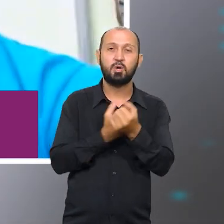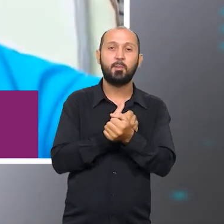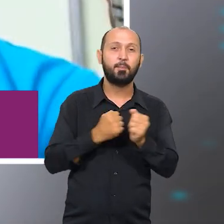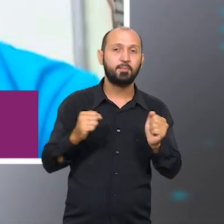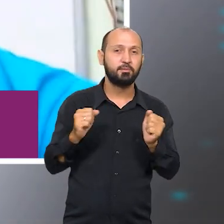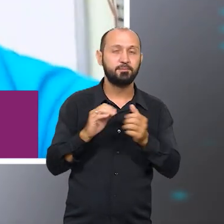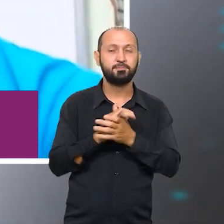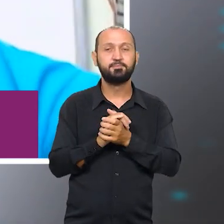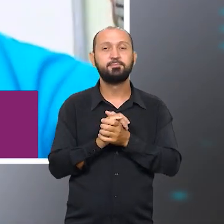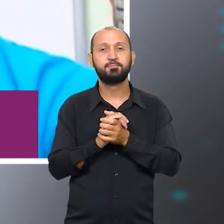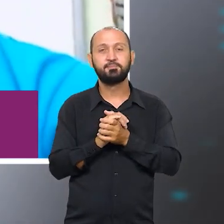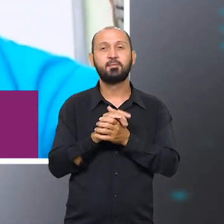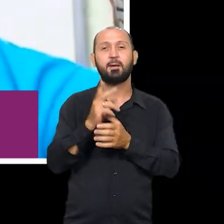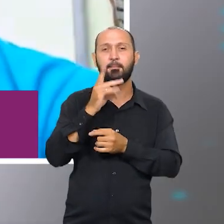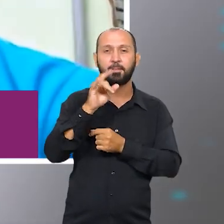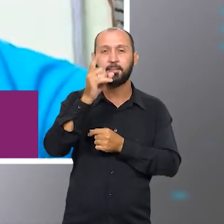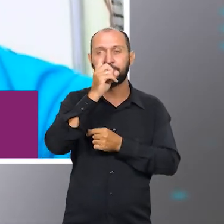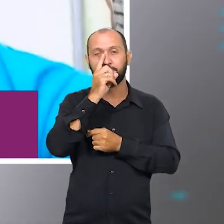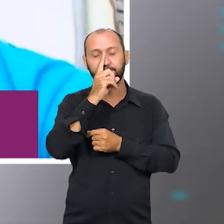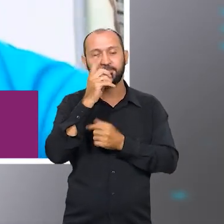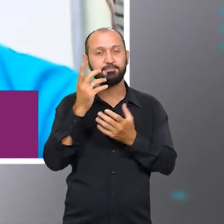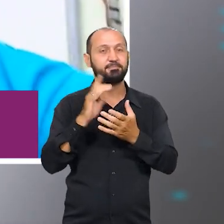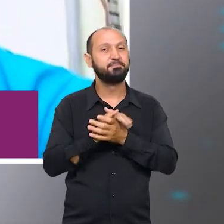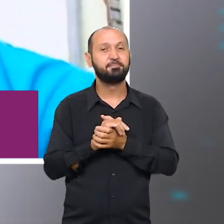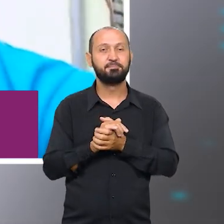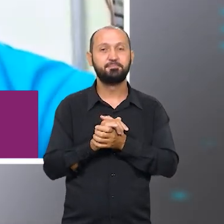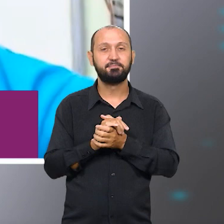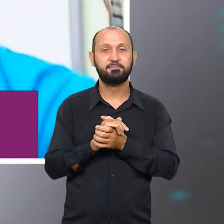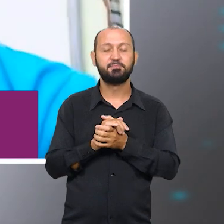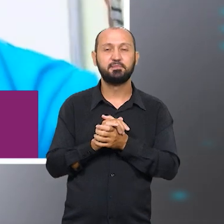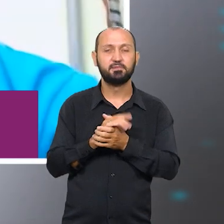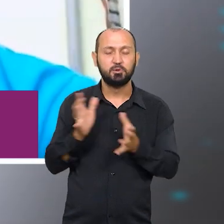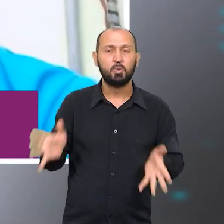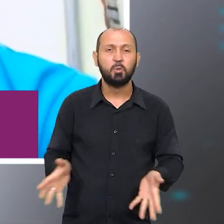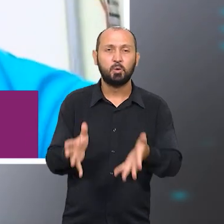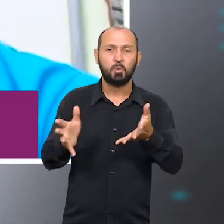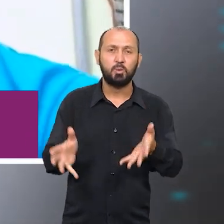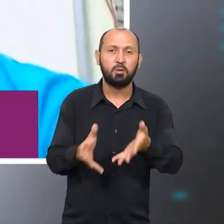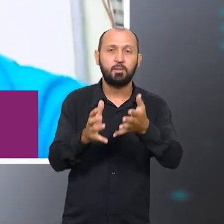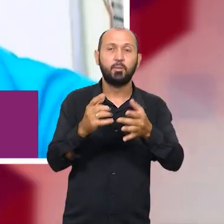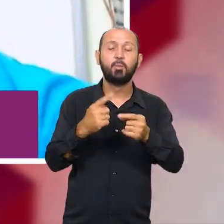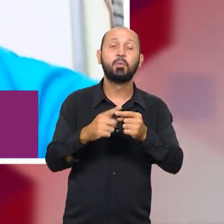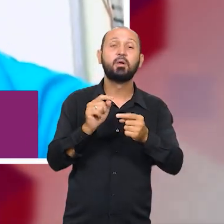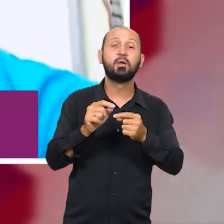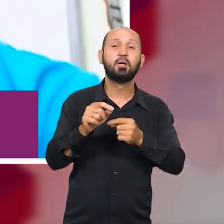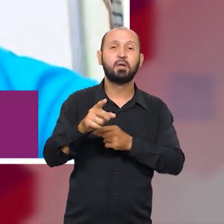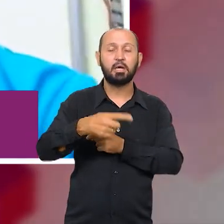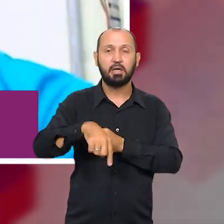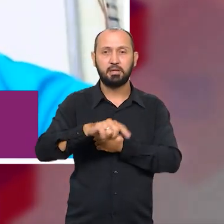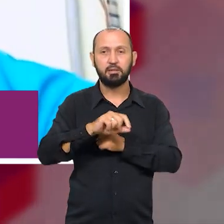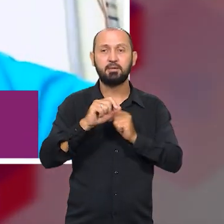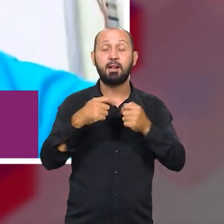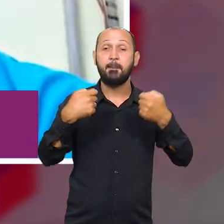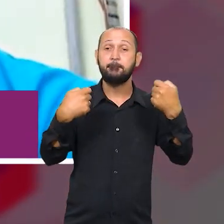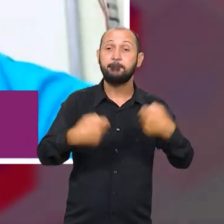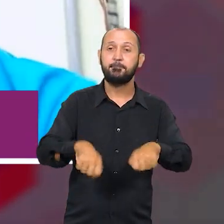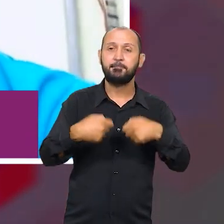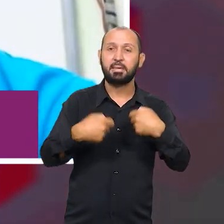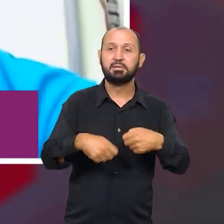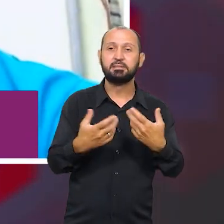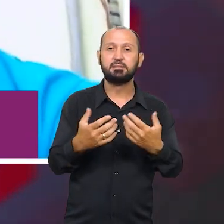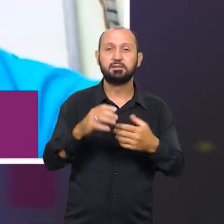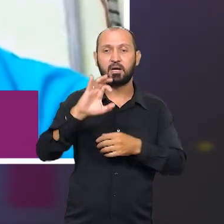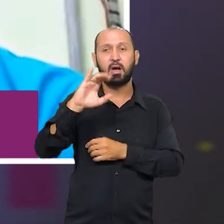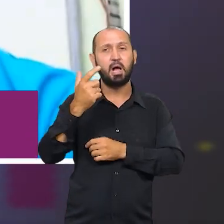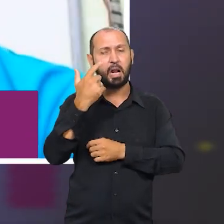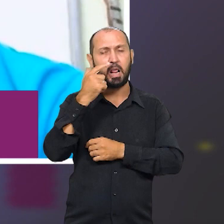né? Ser pai e mãe não é fácil. Insista, sabe? Porque essa pessoa precisa, sim, ela precisa, claro, dessa